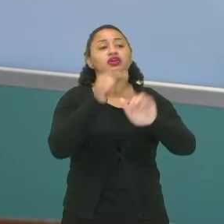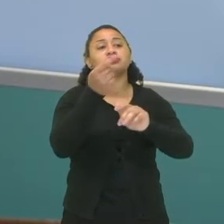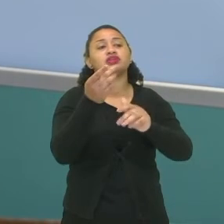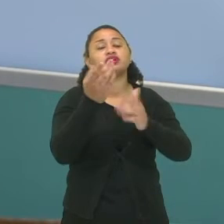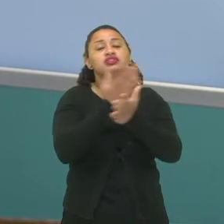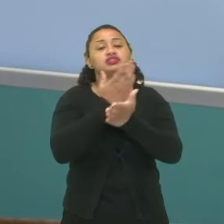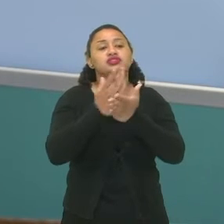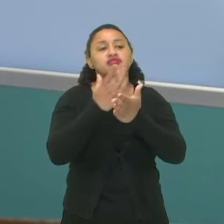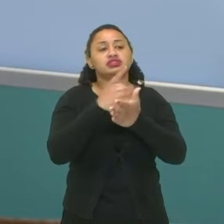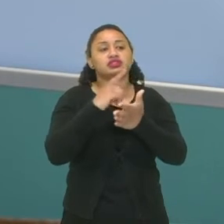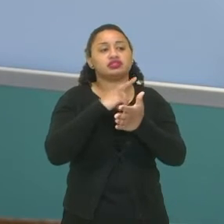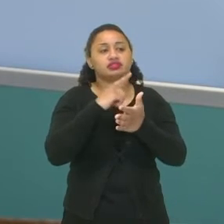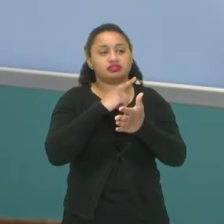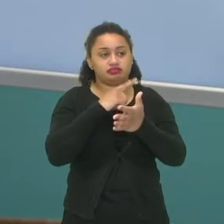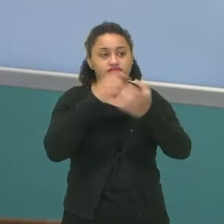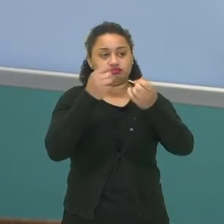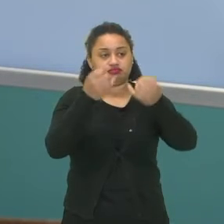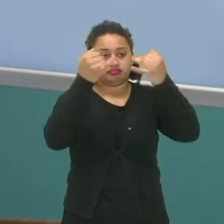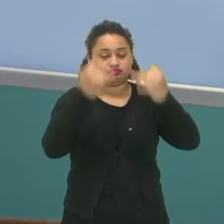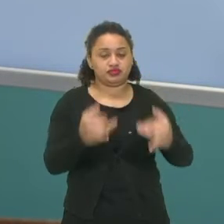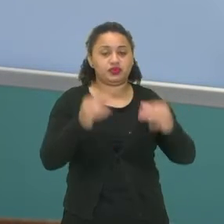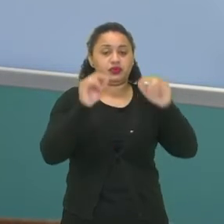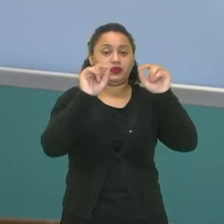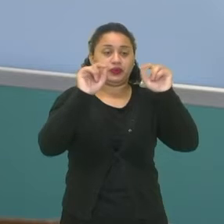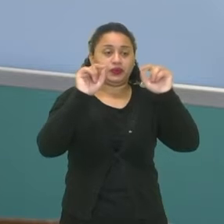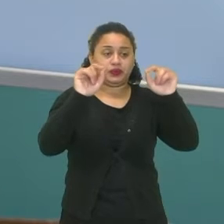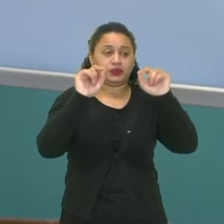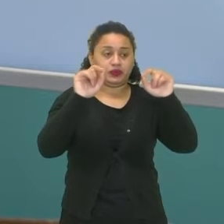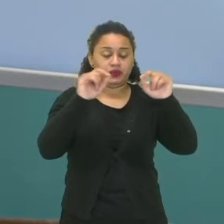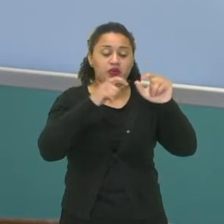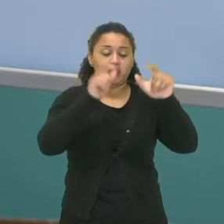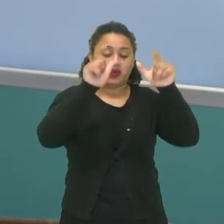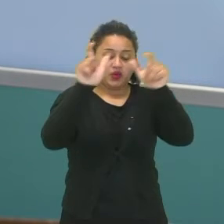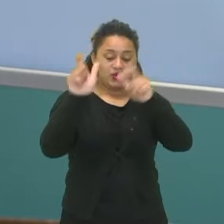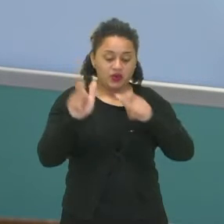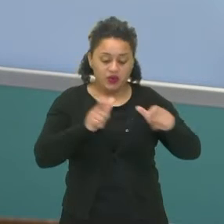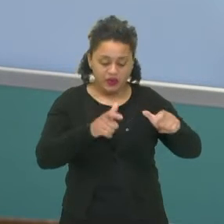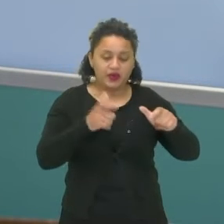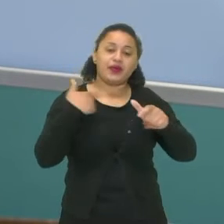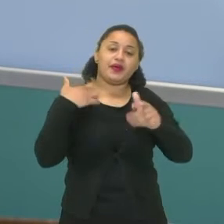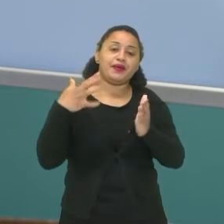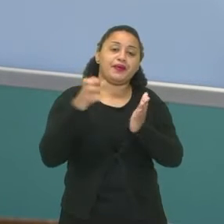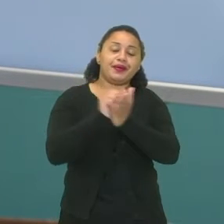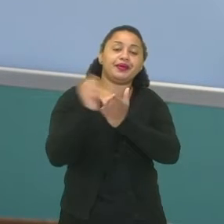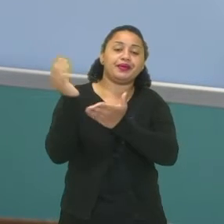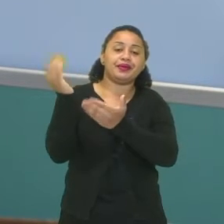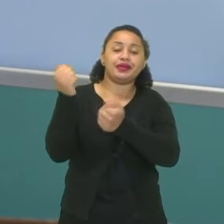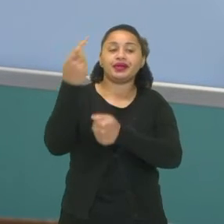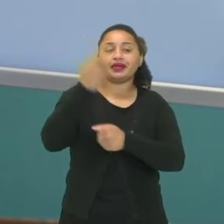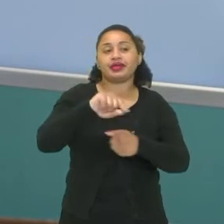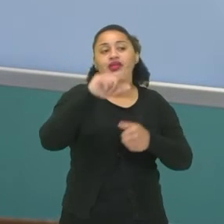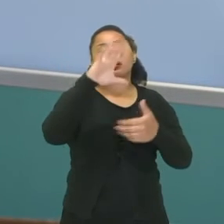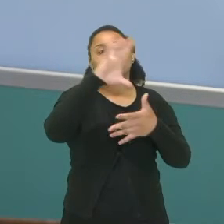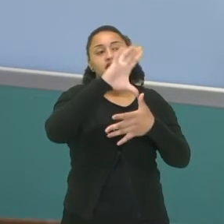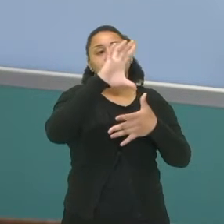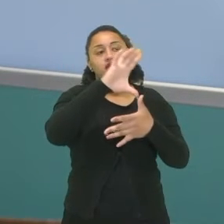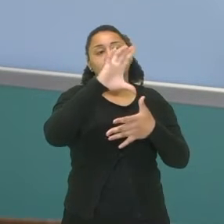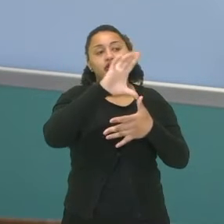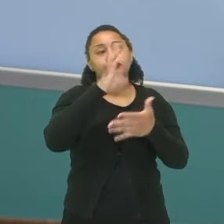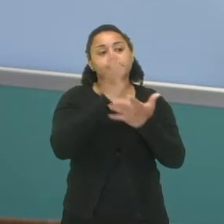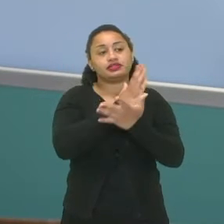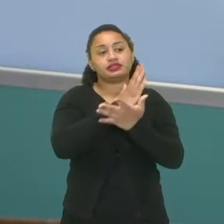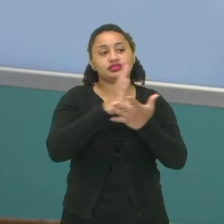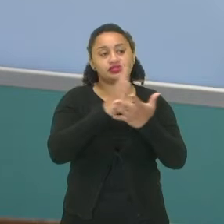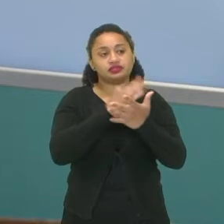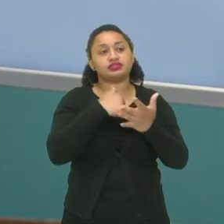eu disse, nós explicamos, o território colonial espanhol aqui na América, ele é dividido